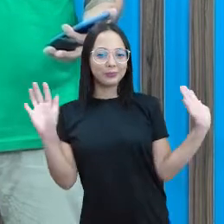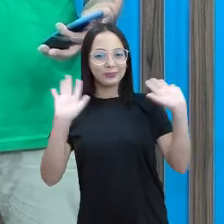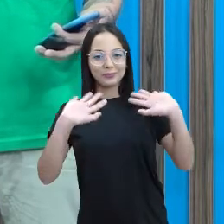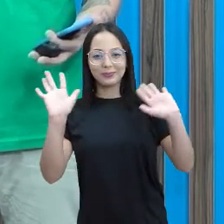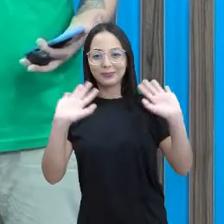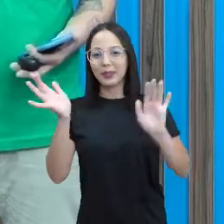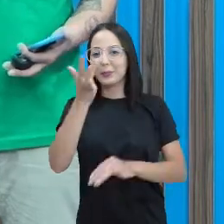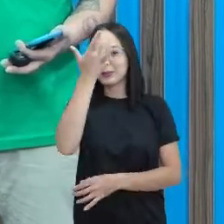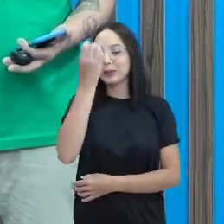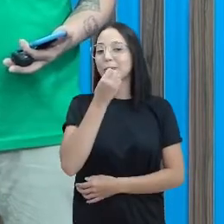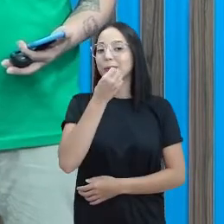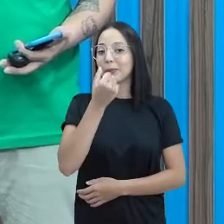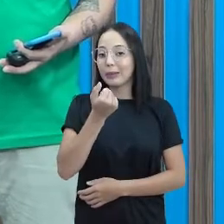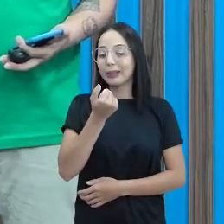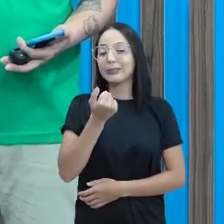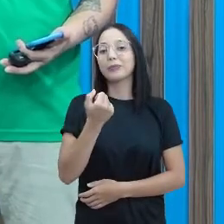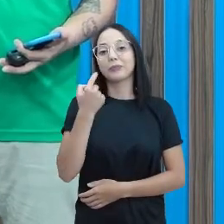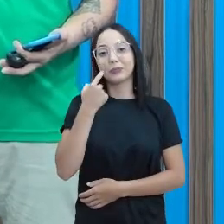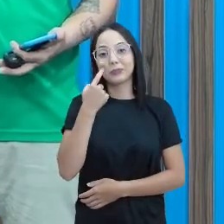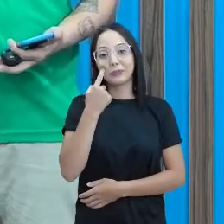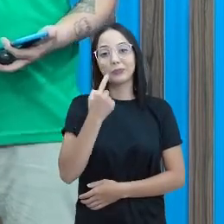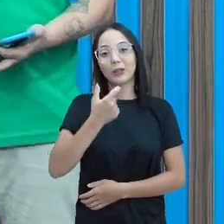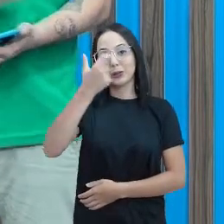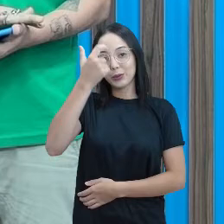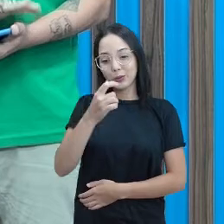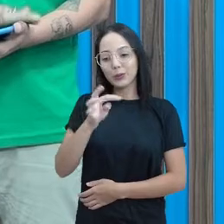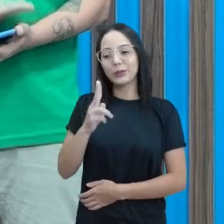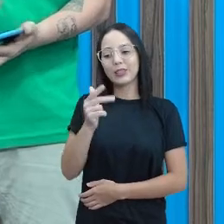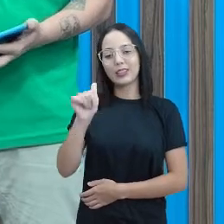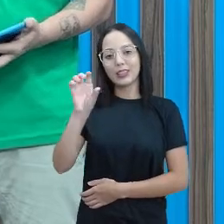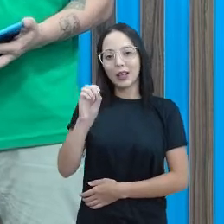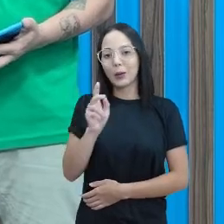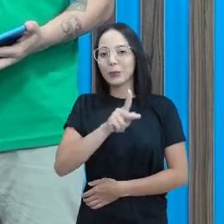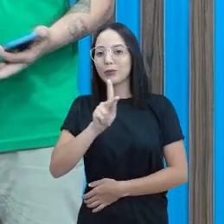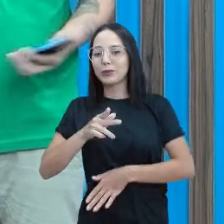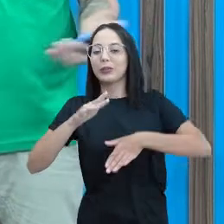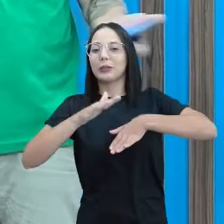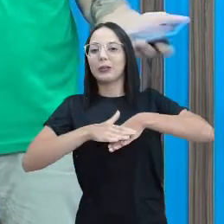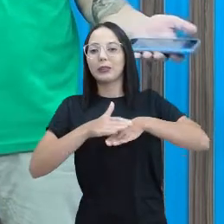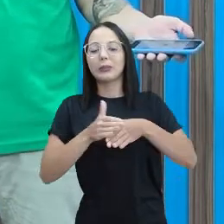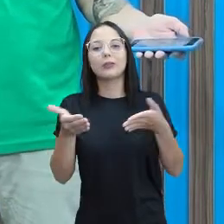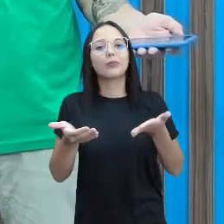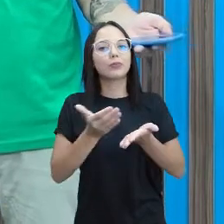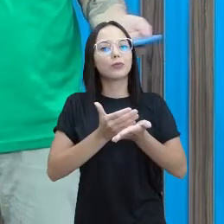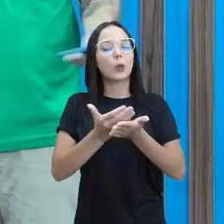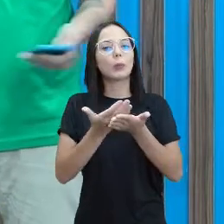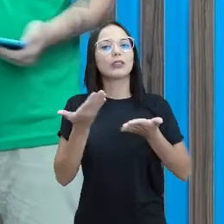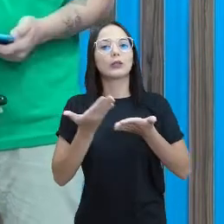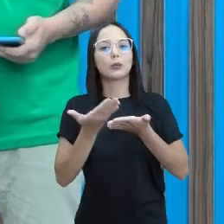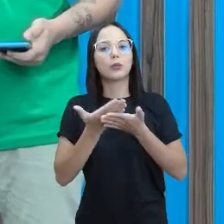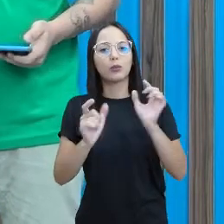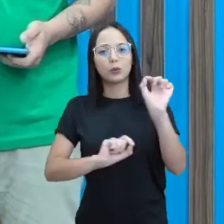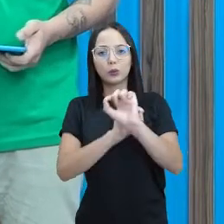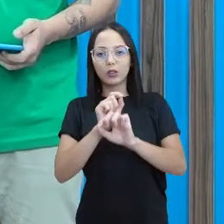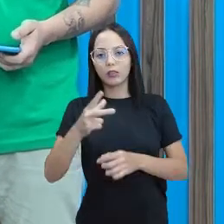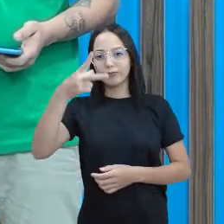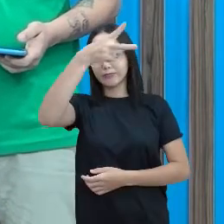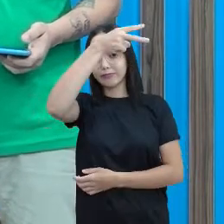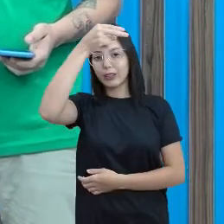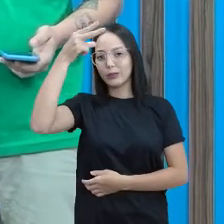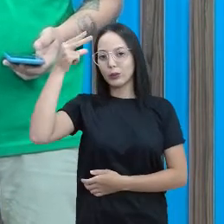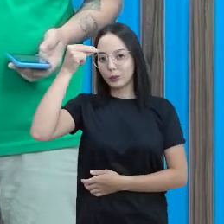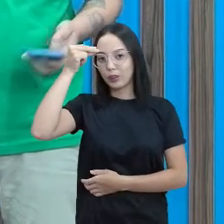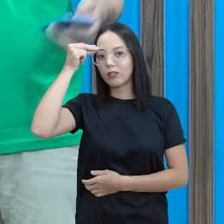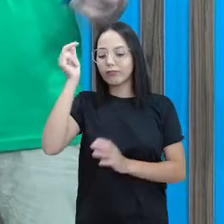pessoal, tudo bem? Eu me chamo Tiago, professor de matemática, e estamos iniciando mais uma aula da Escola Municipal para Aulas Digitais